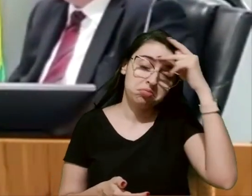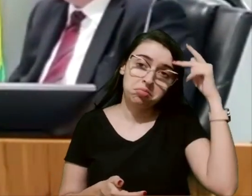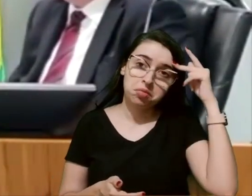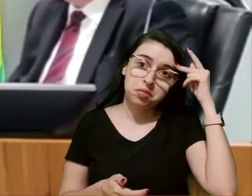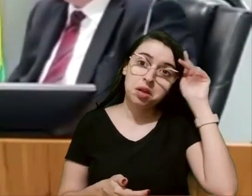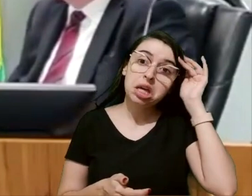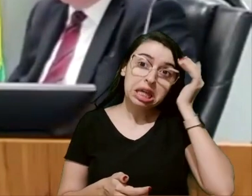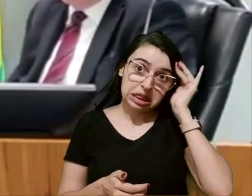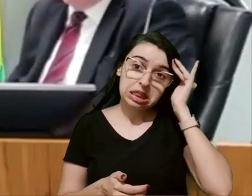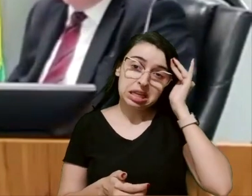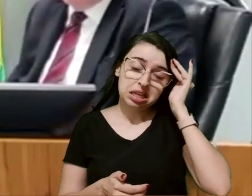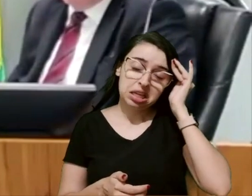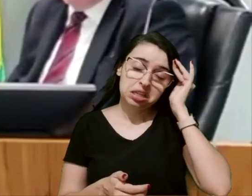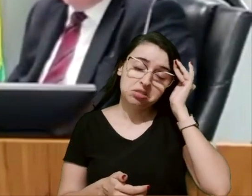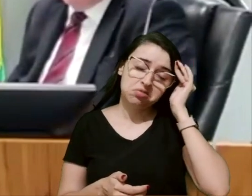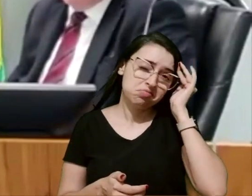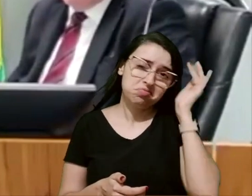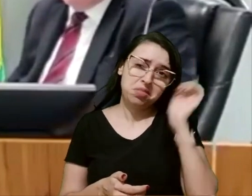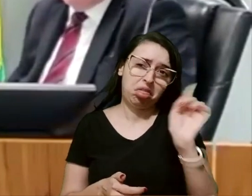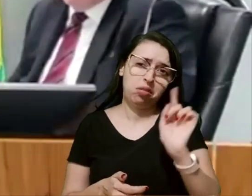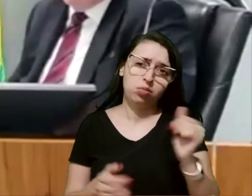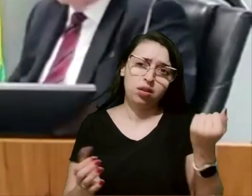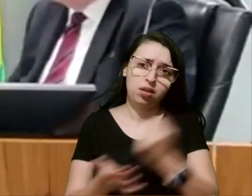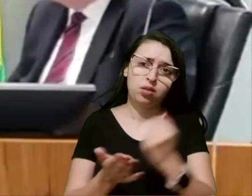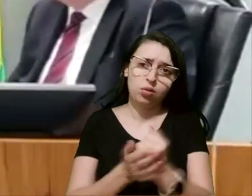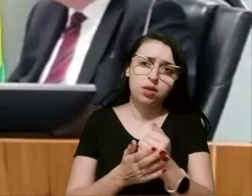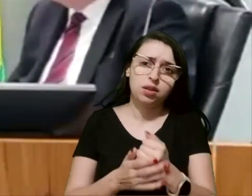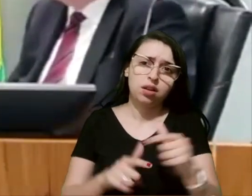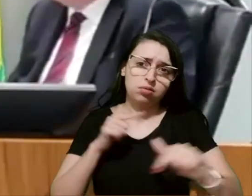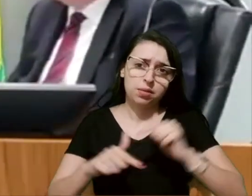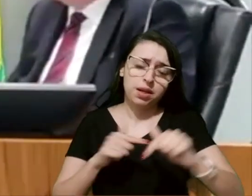que nesse cenário, um sorteio vai definir